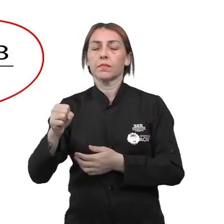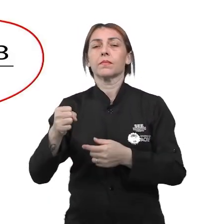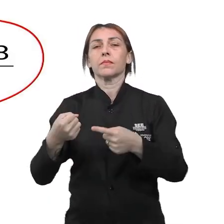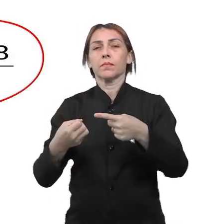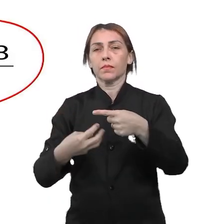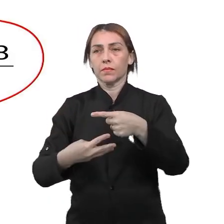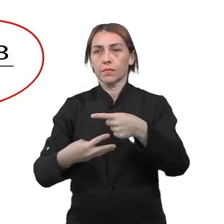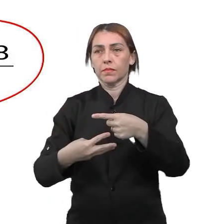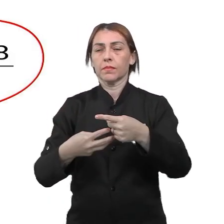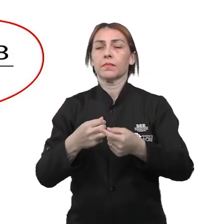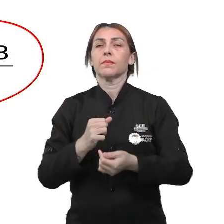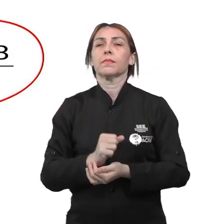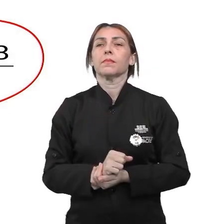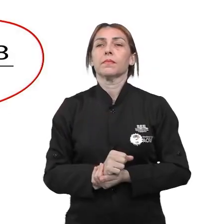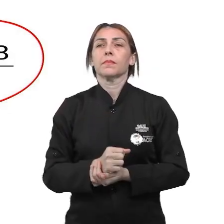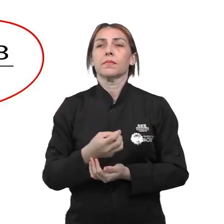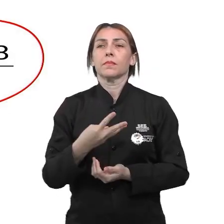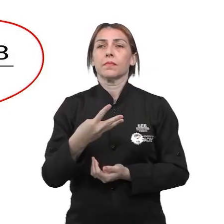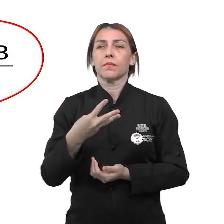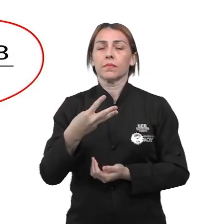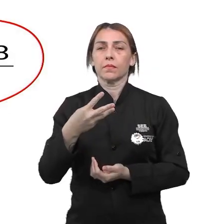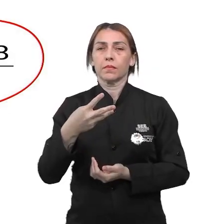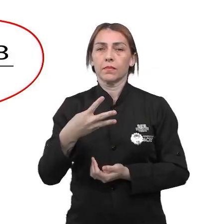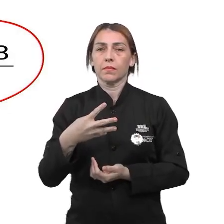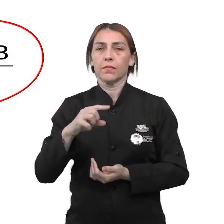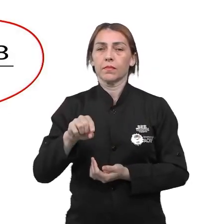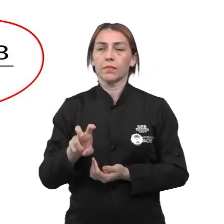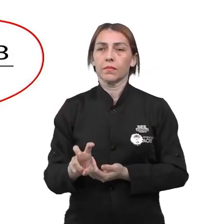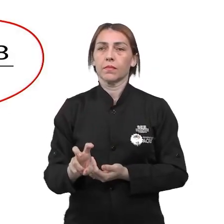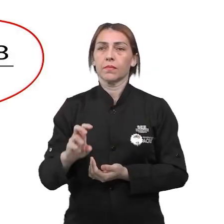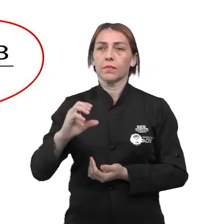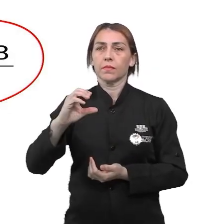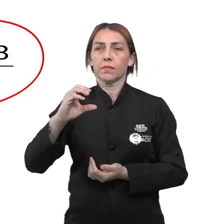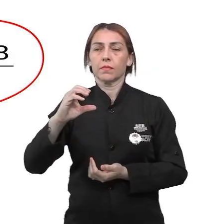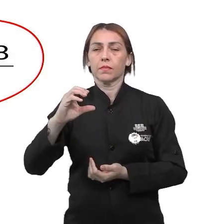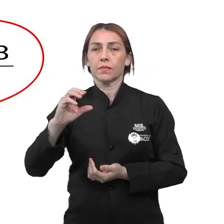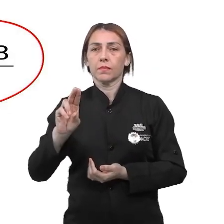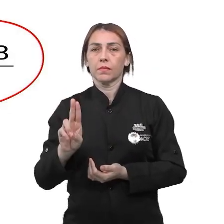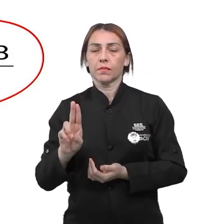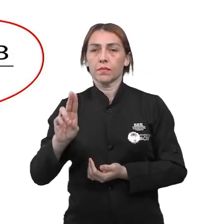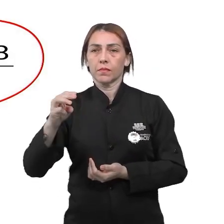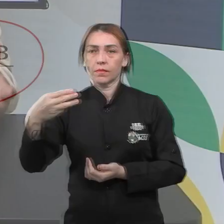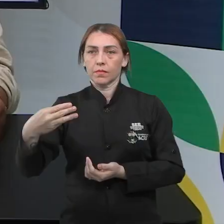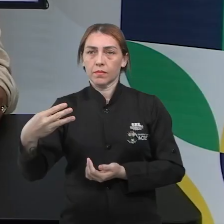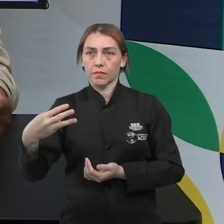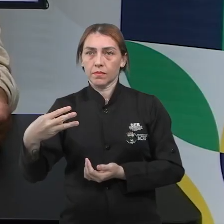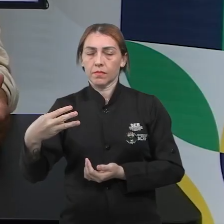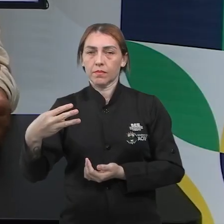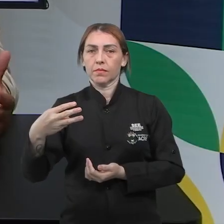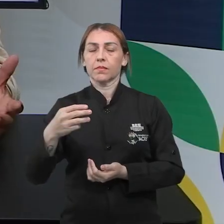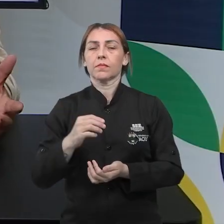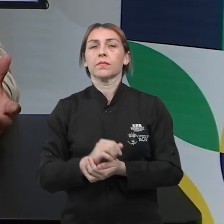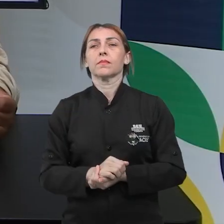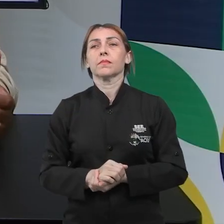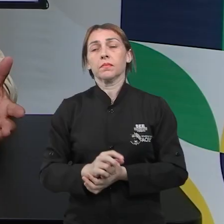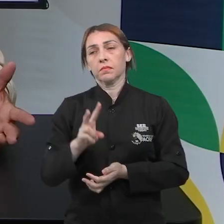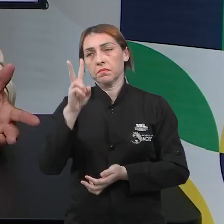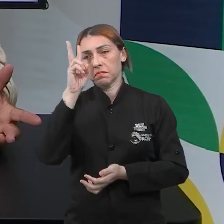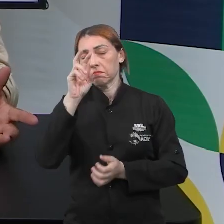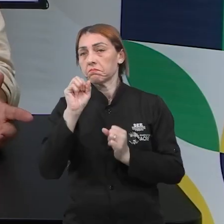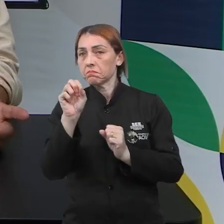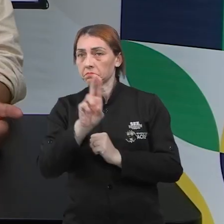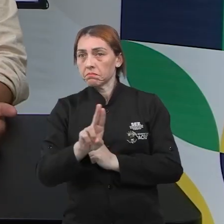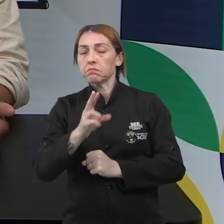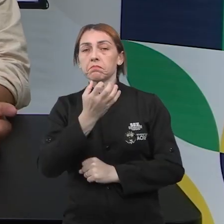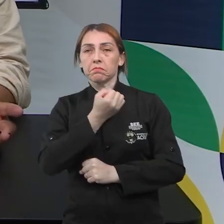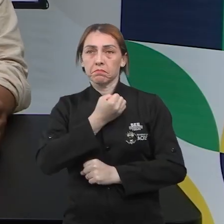100,48 dividido por 3, que vai dar 34,5 centímetros cúbicos, tá bom? São números quebrados aqui, decimais, lembrando que no Enem você pode usar o